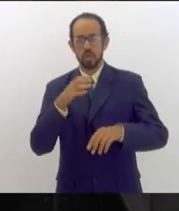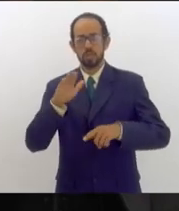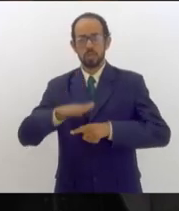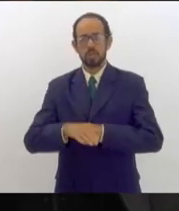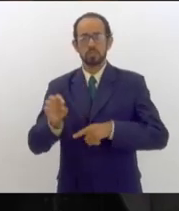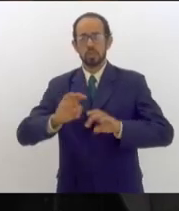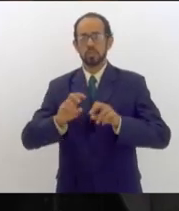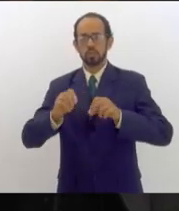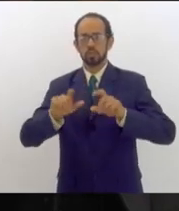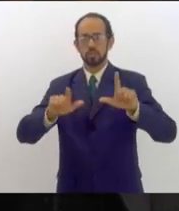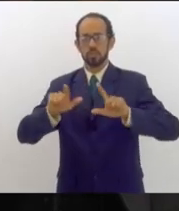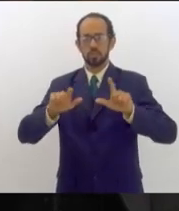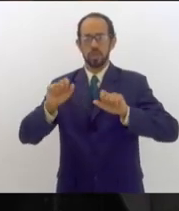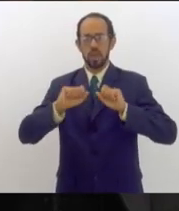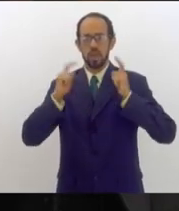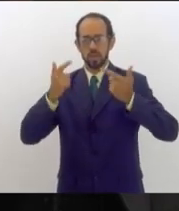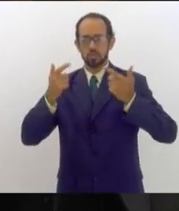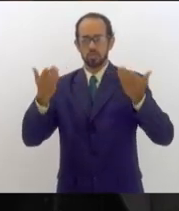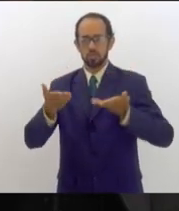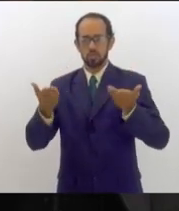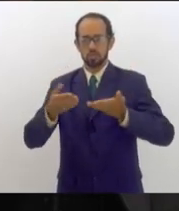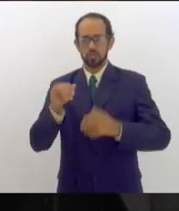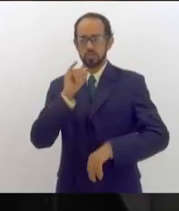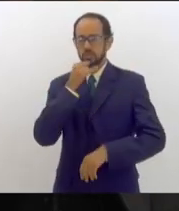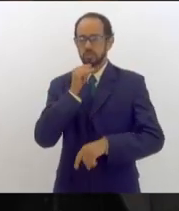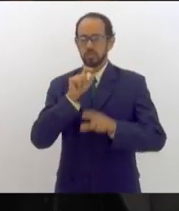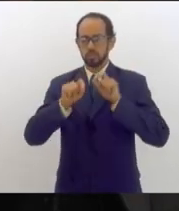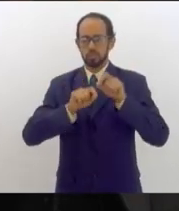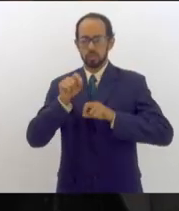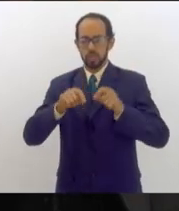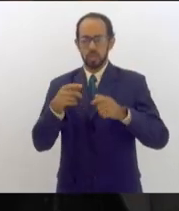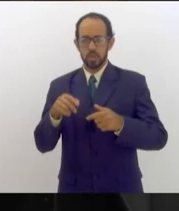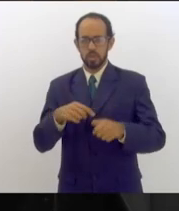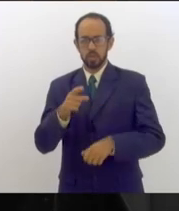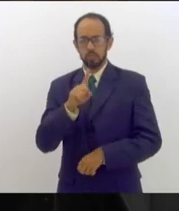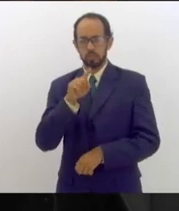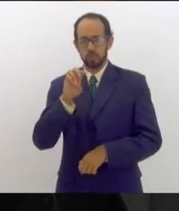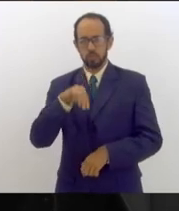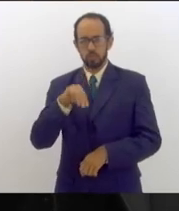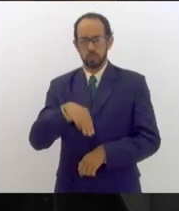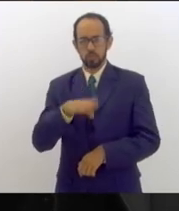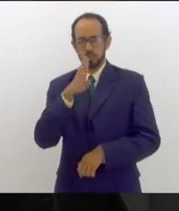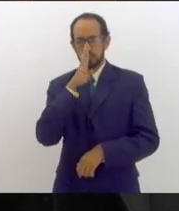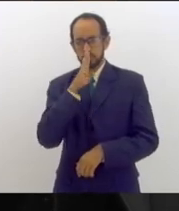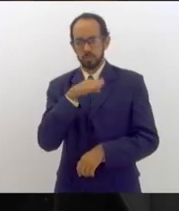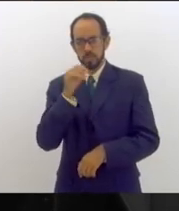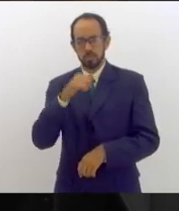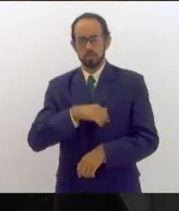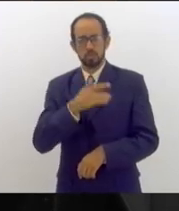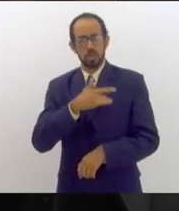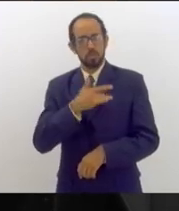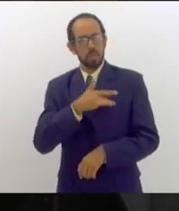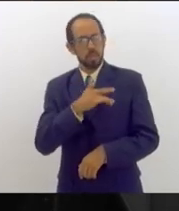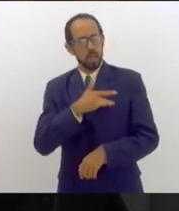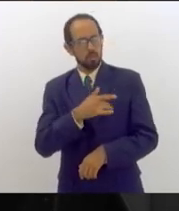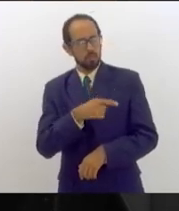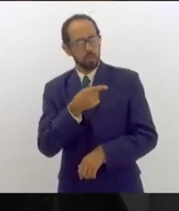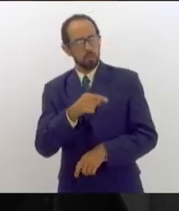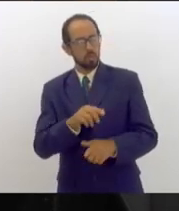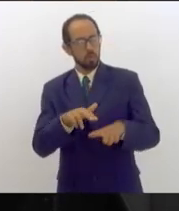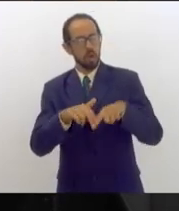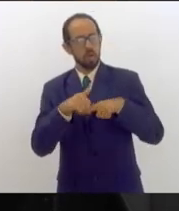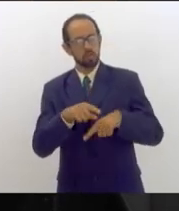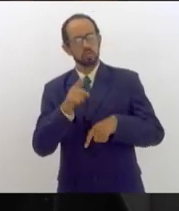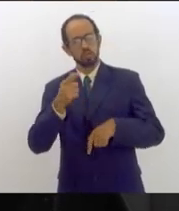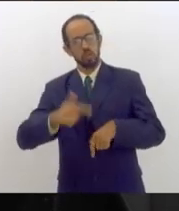assistem na tv alerj hoje infelizmente tivemos aqui um minuto de silêncio lamentando a morte de